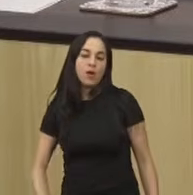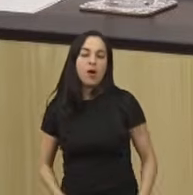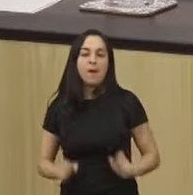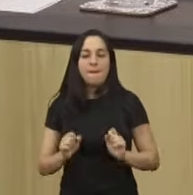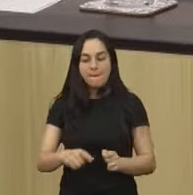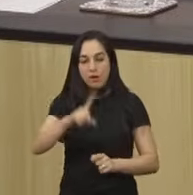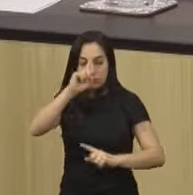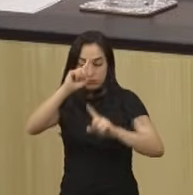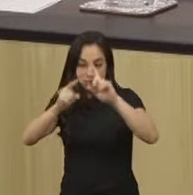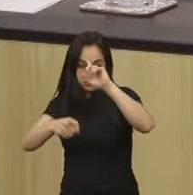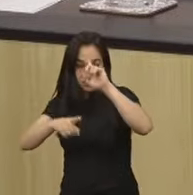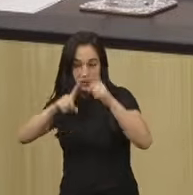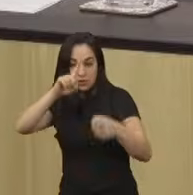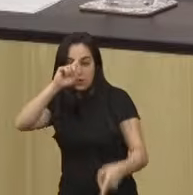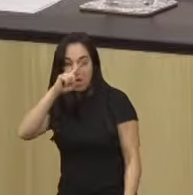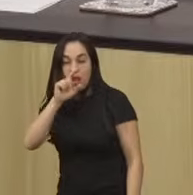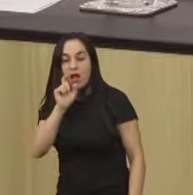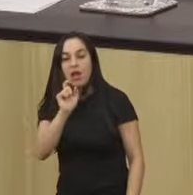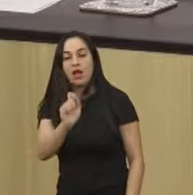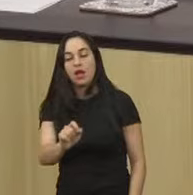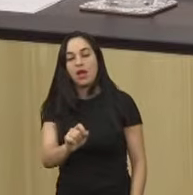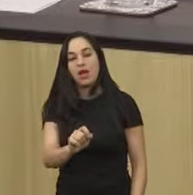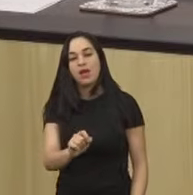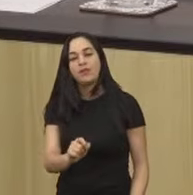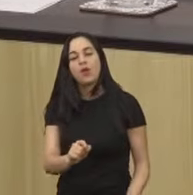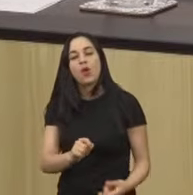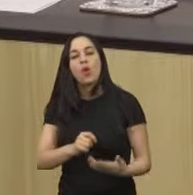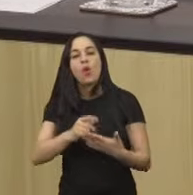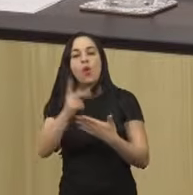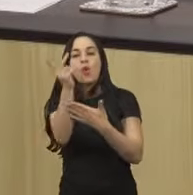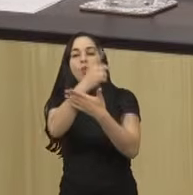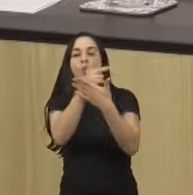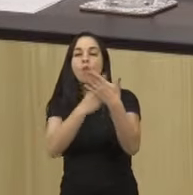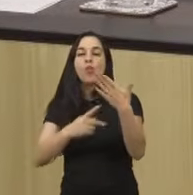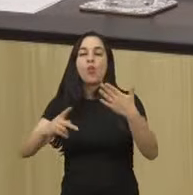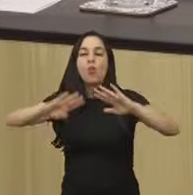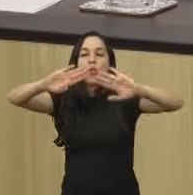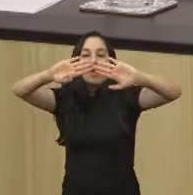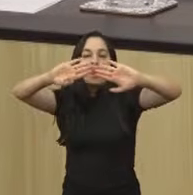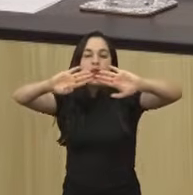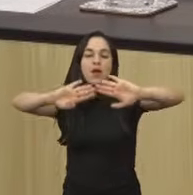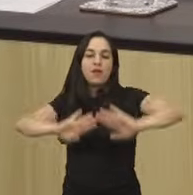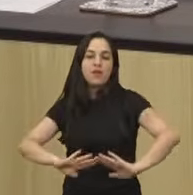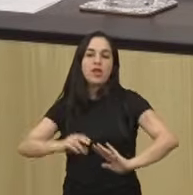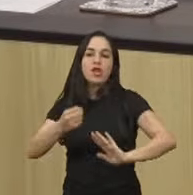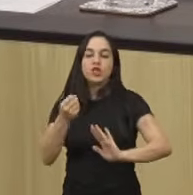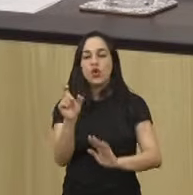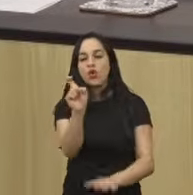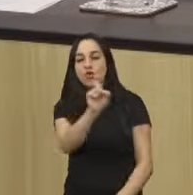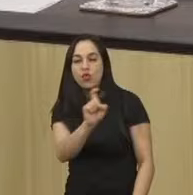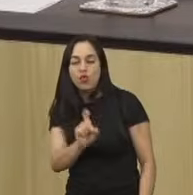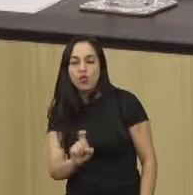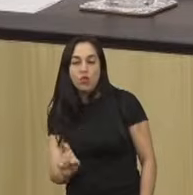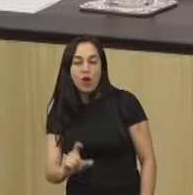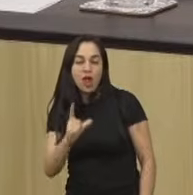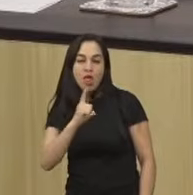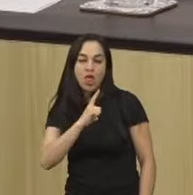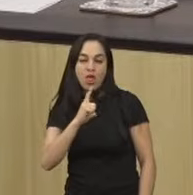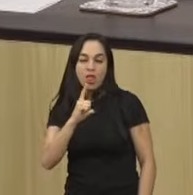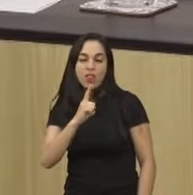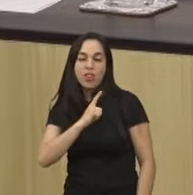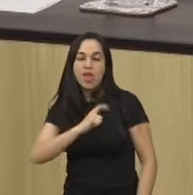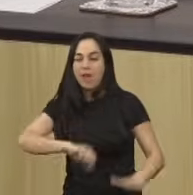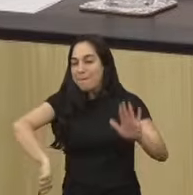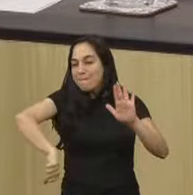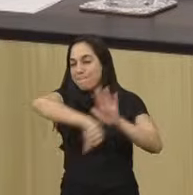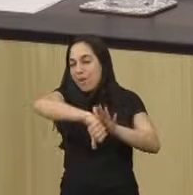maneira fundamentada a retirada do grafite ou muralismo que façam apologia e a incitação ao crime,